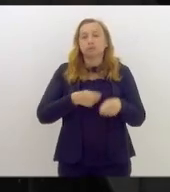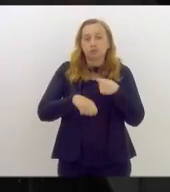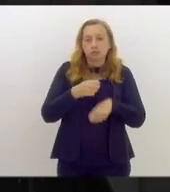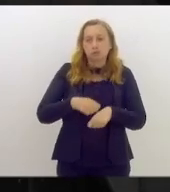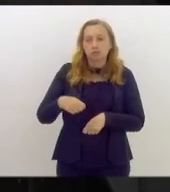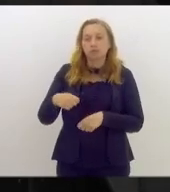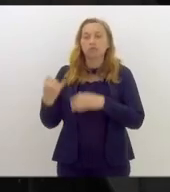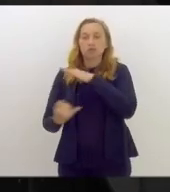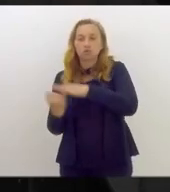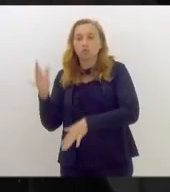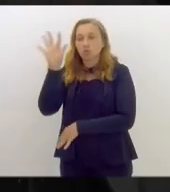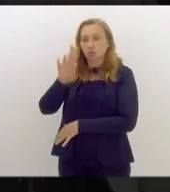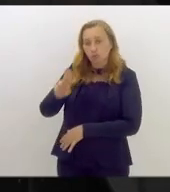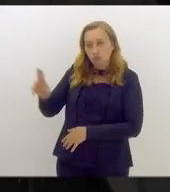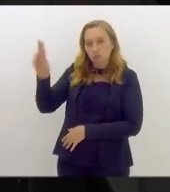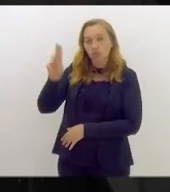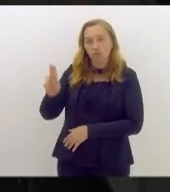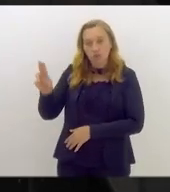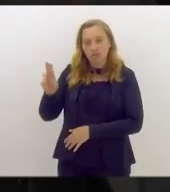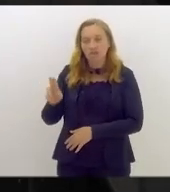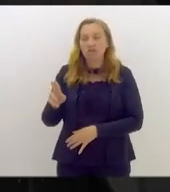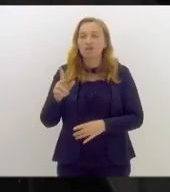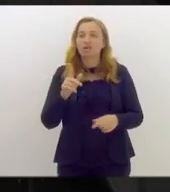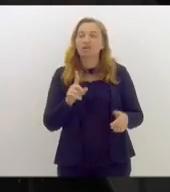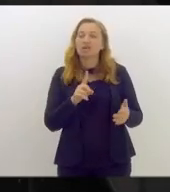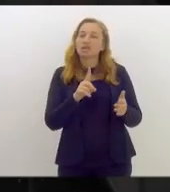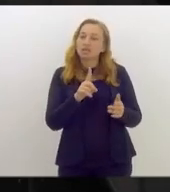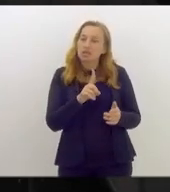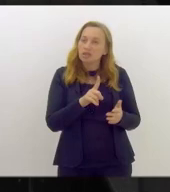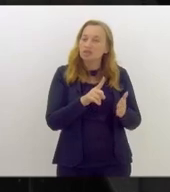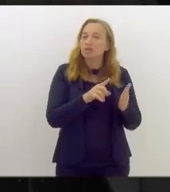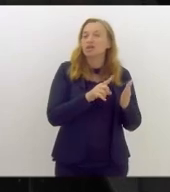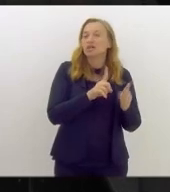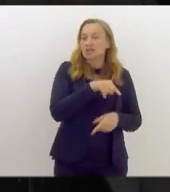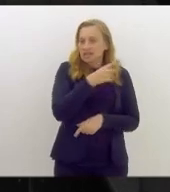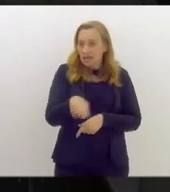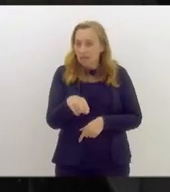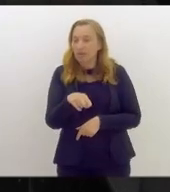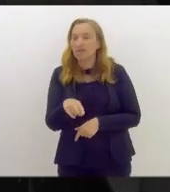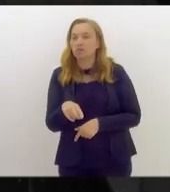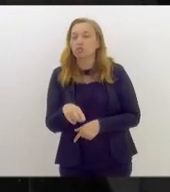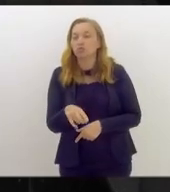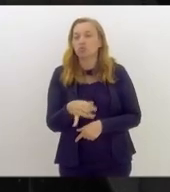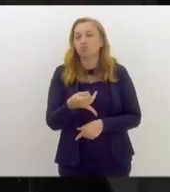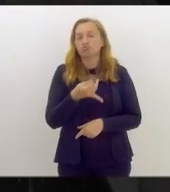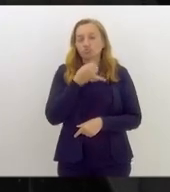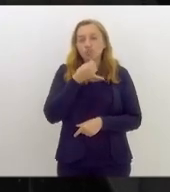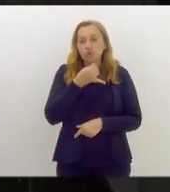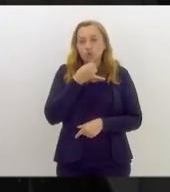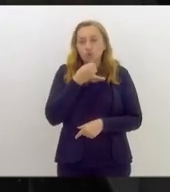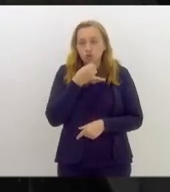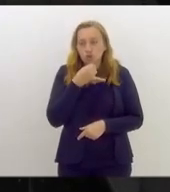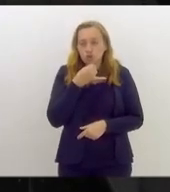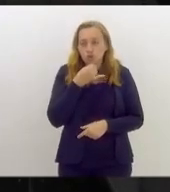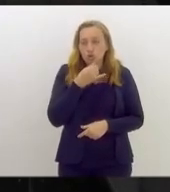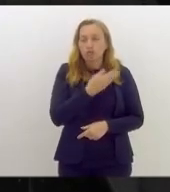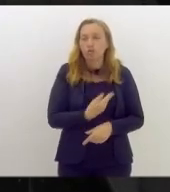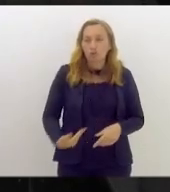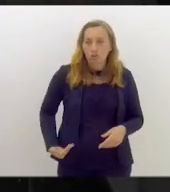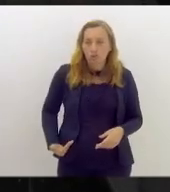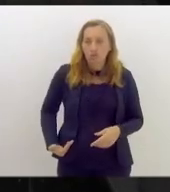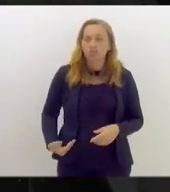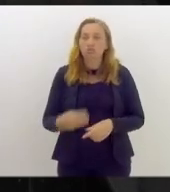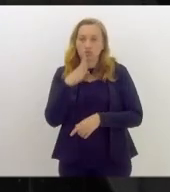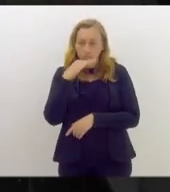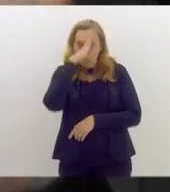é por esse corte absurdo esse corte Cruel esse corte covarde mais uma vez praticado pelo desgoverno fascista